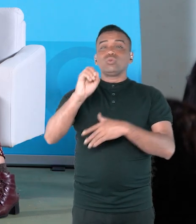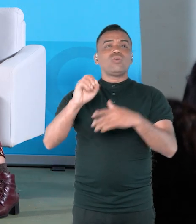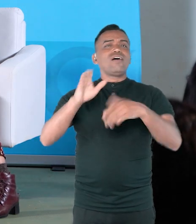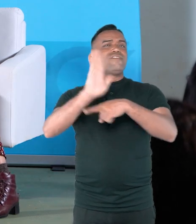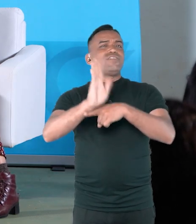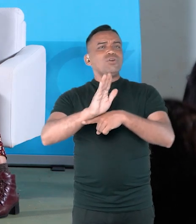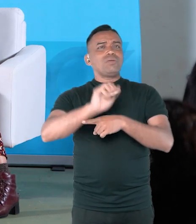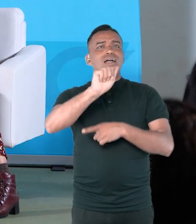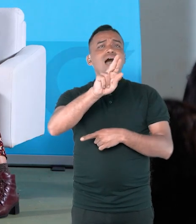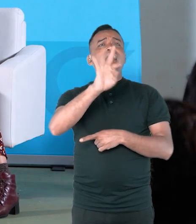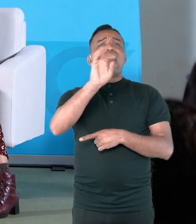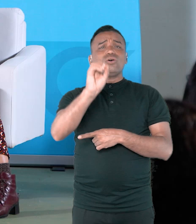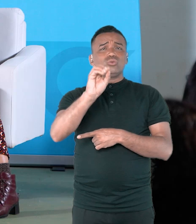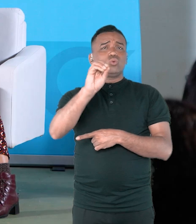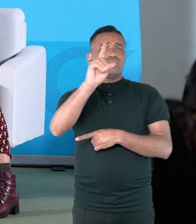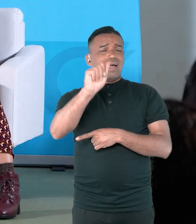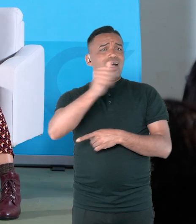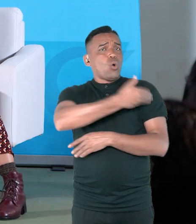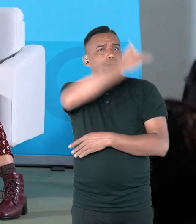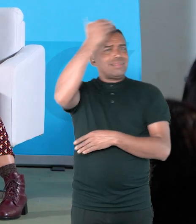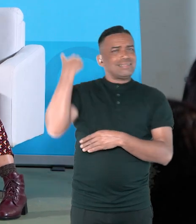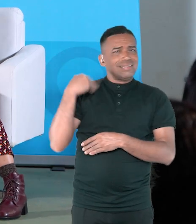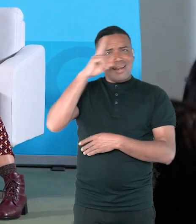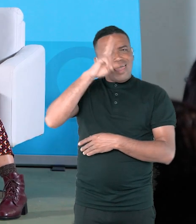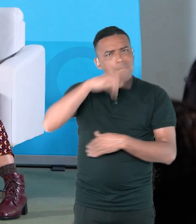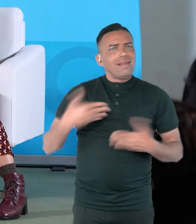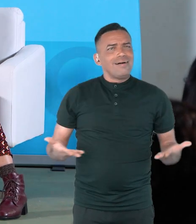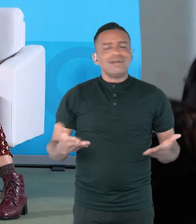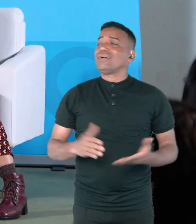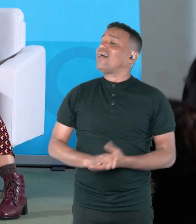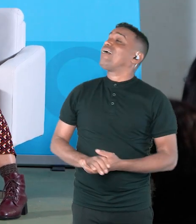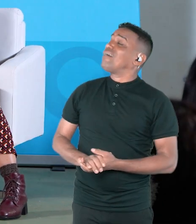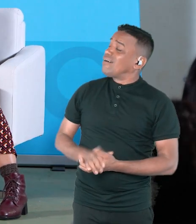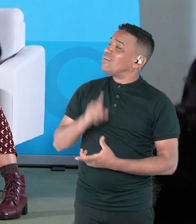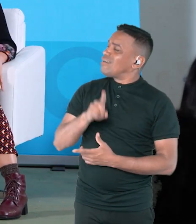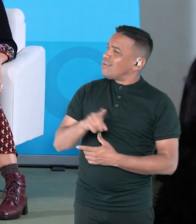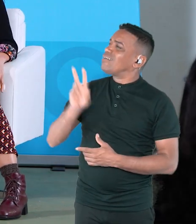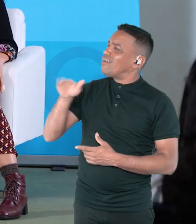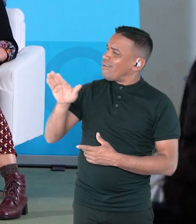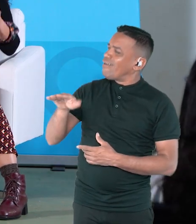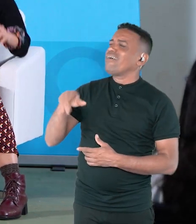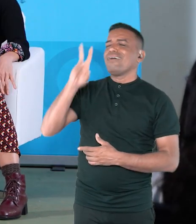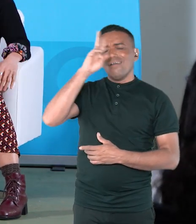É que você chama mesmo? Aí, não, ela sabe. Lembra dela? Aí ele fala,